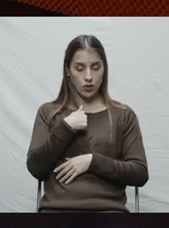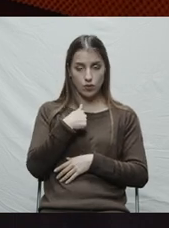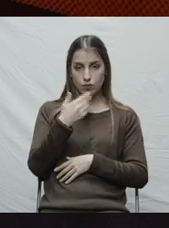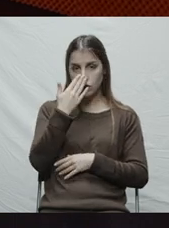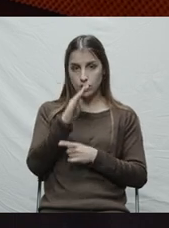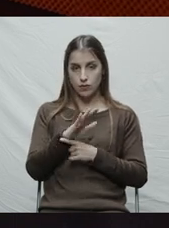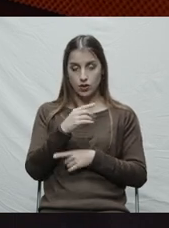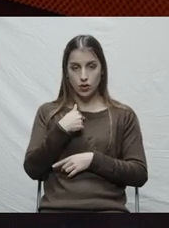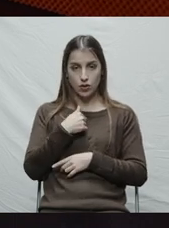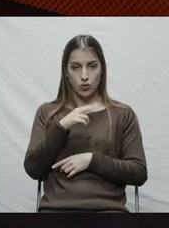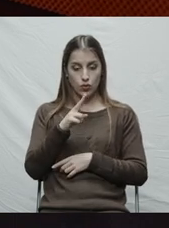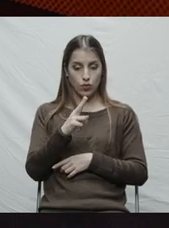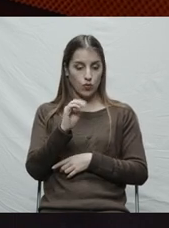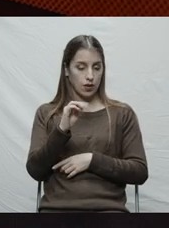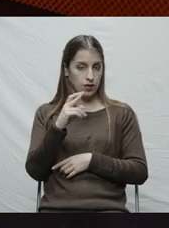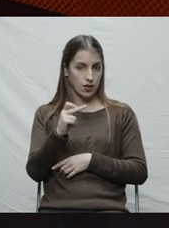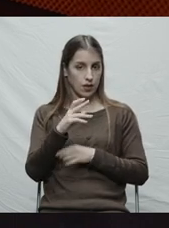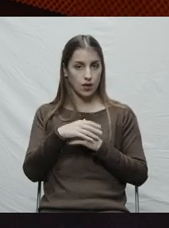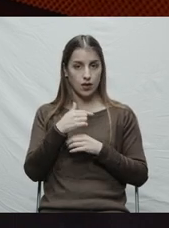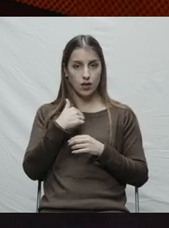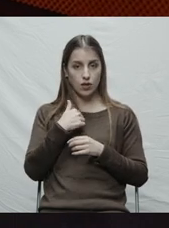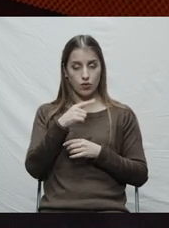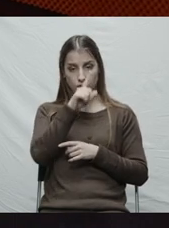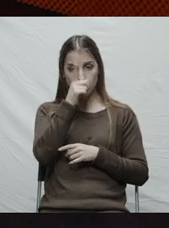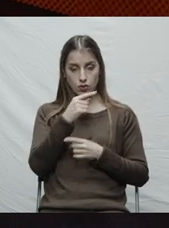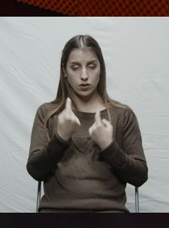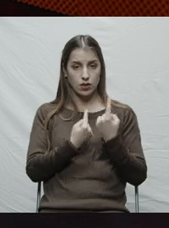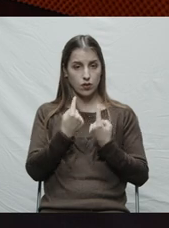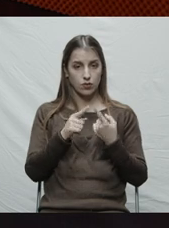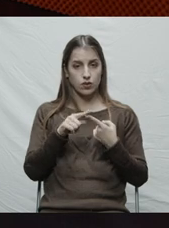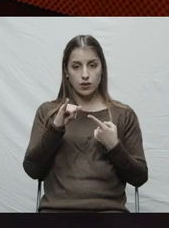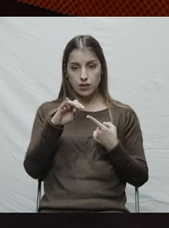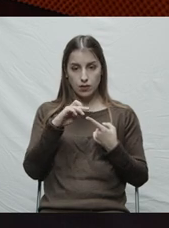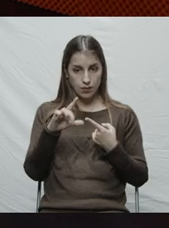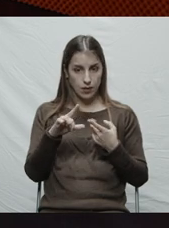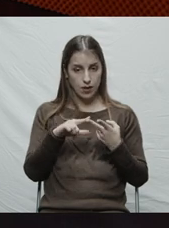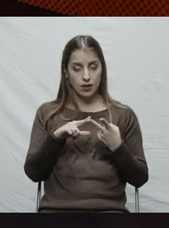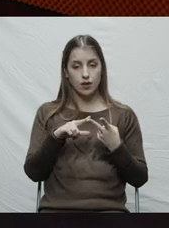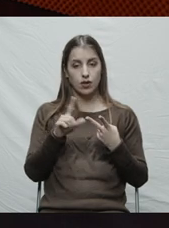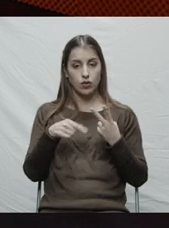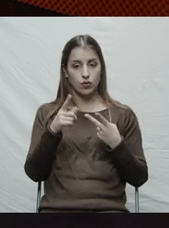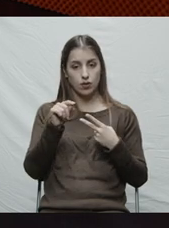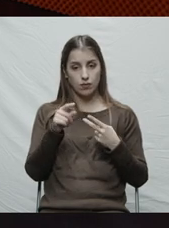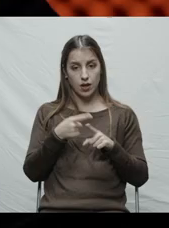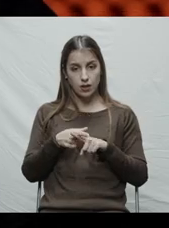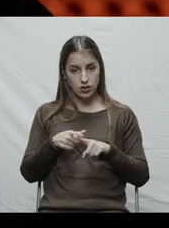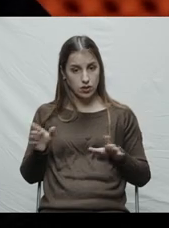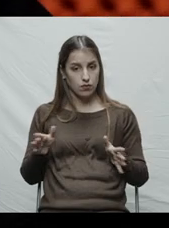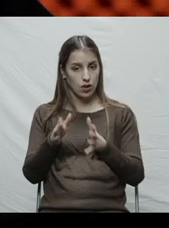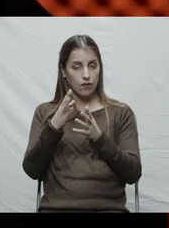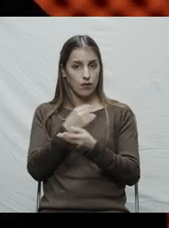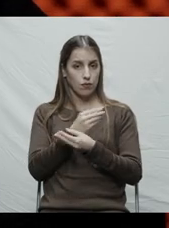no ESEI, na escola do ESEI, tive a Isabel Loné, tive Sim. algumas pessoas que também nesse aspecto eram muito desafiantes e muito É.